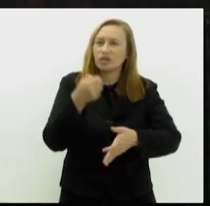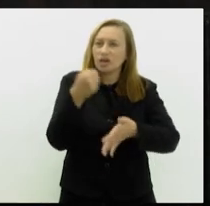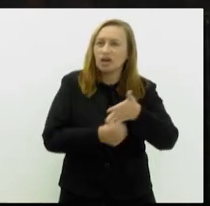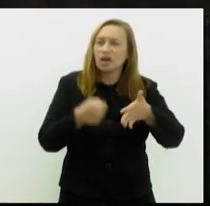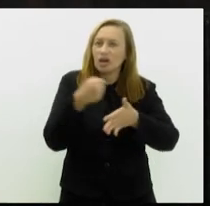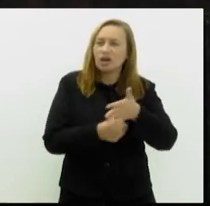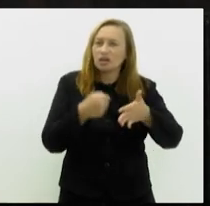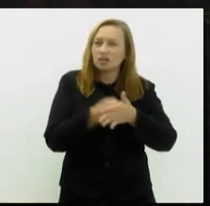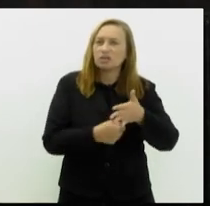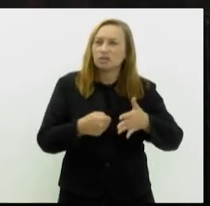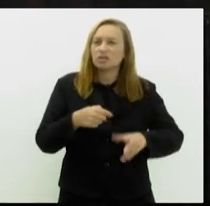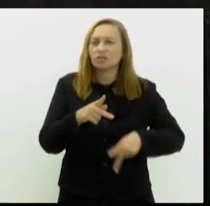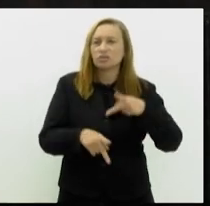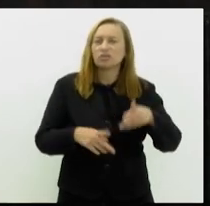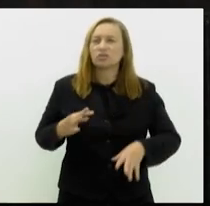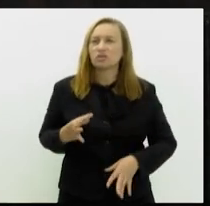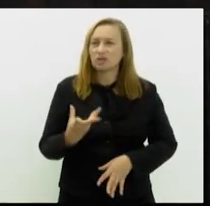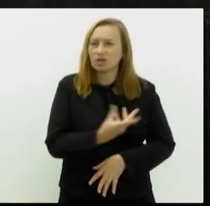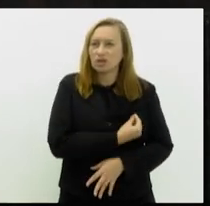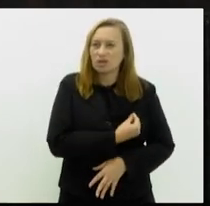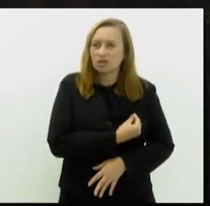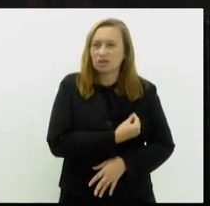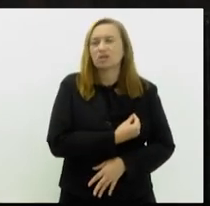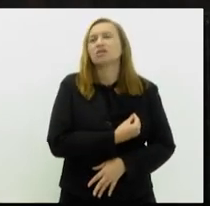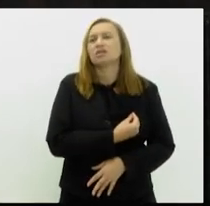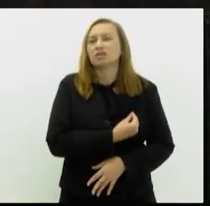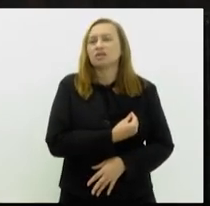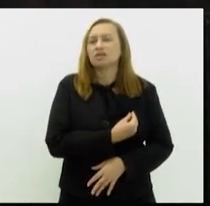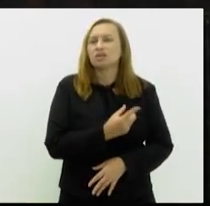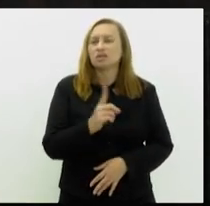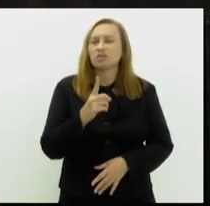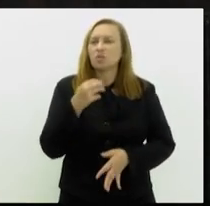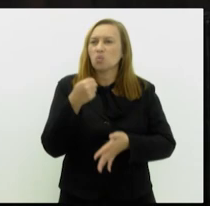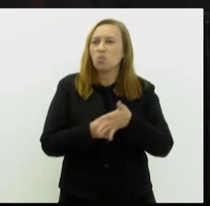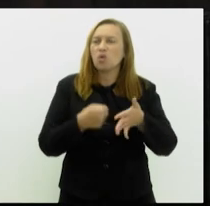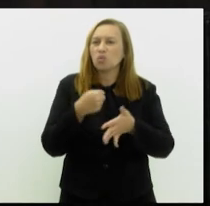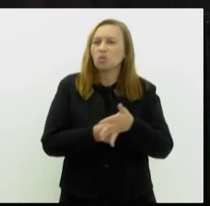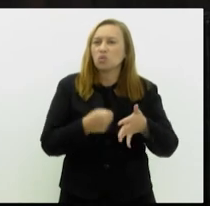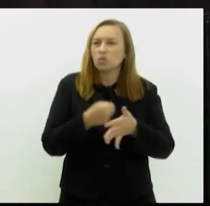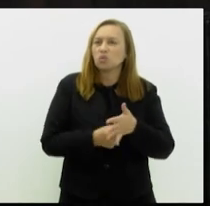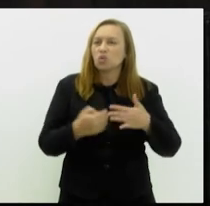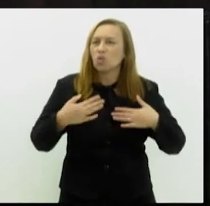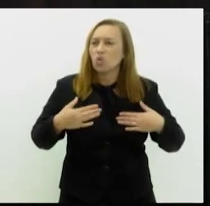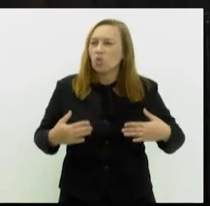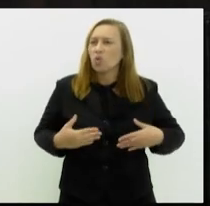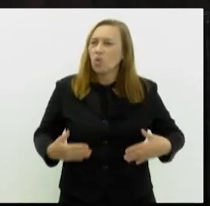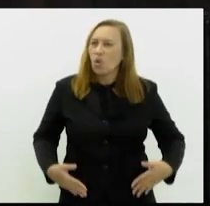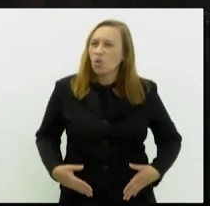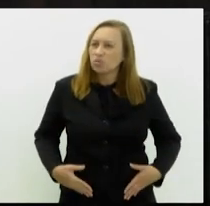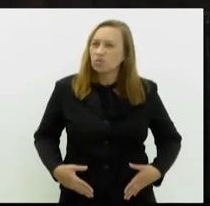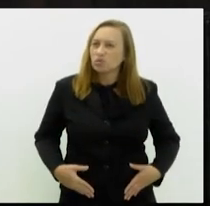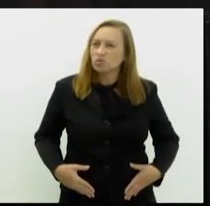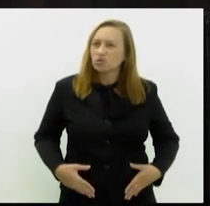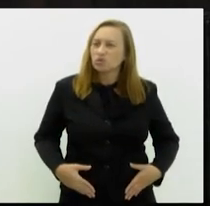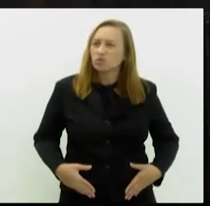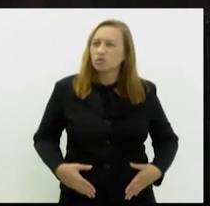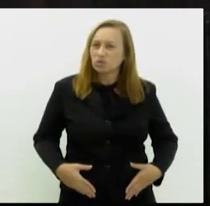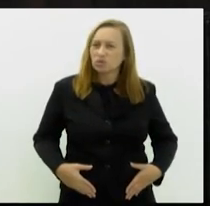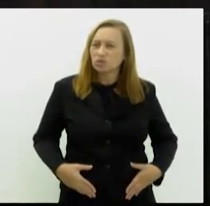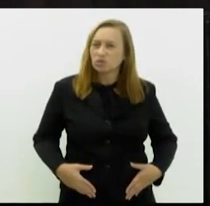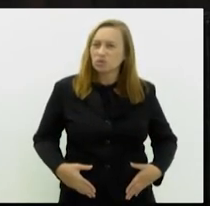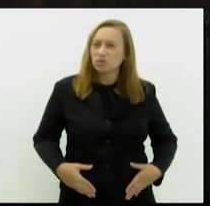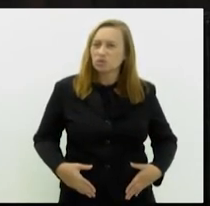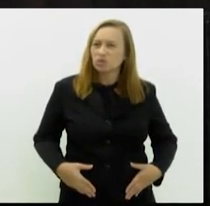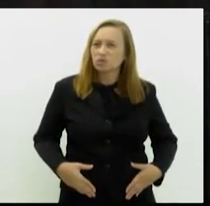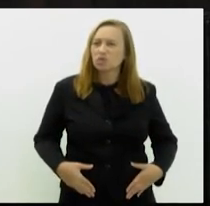população trans e travesti. Essa não deve ser apenas uma batalha daqueles corpos que são estigmatizados e violados